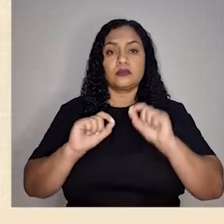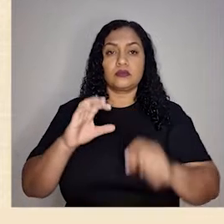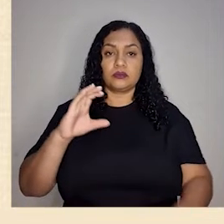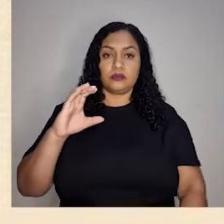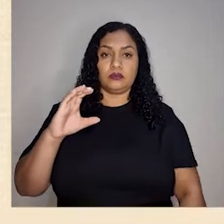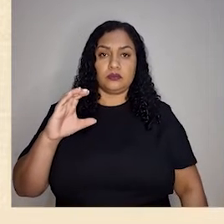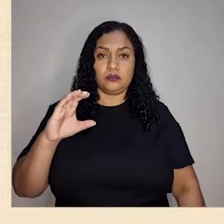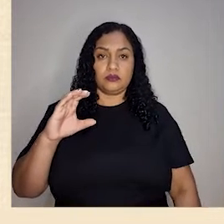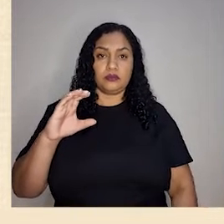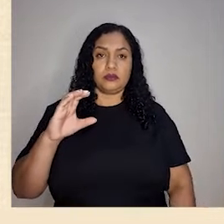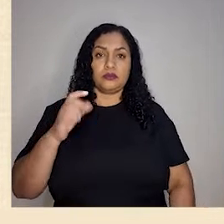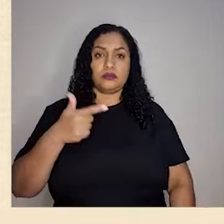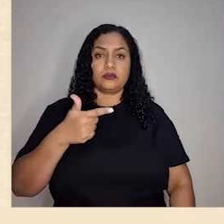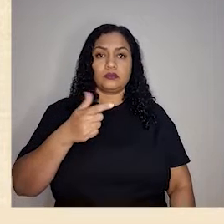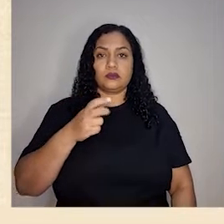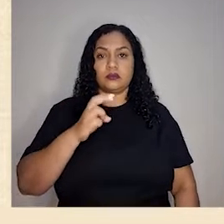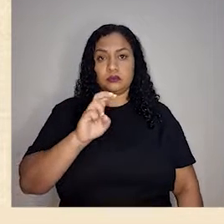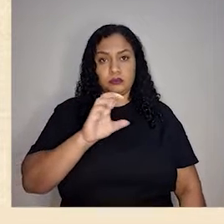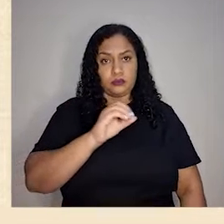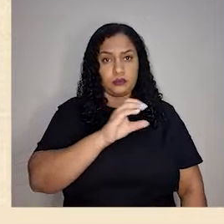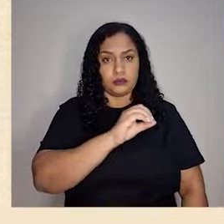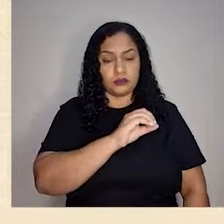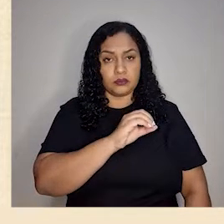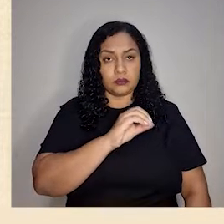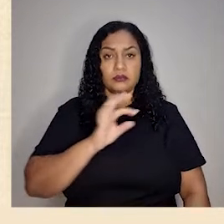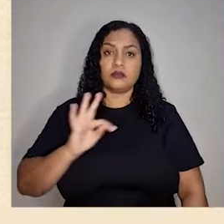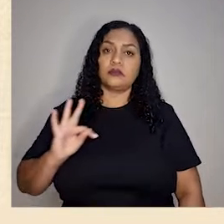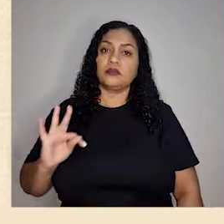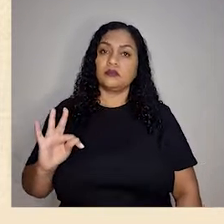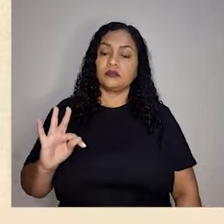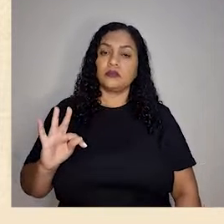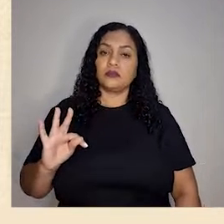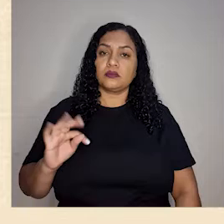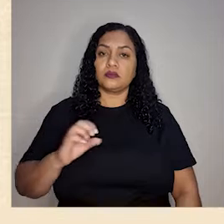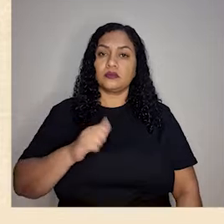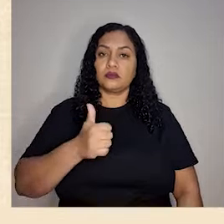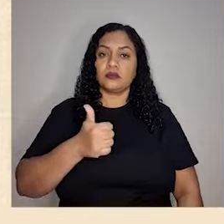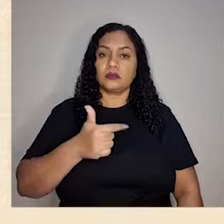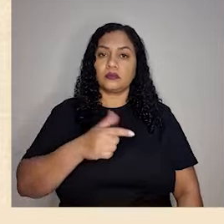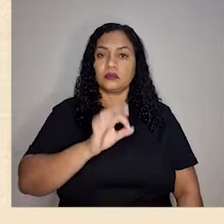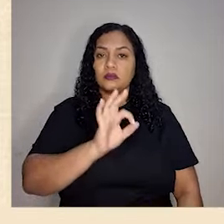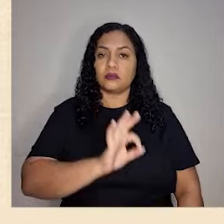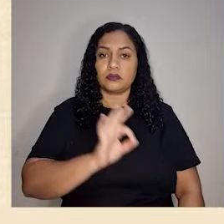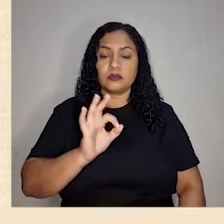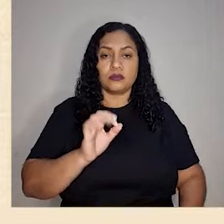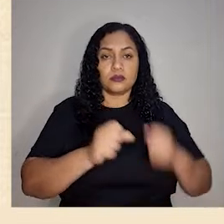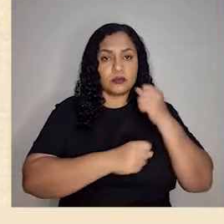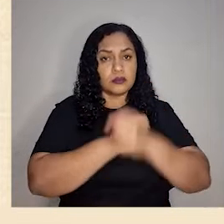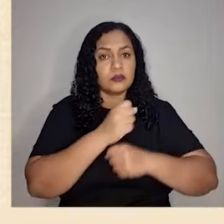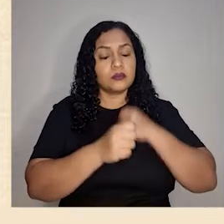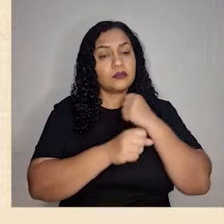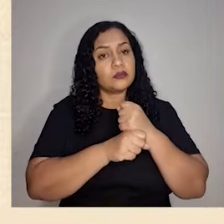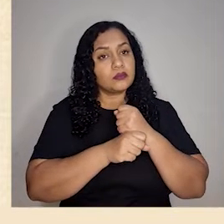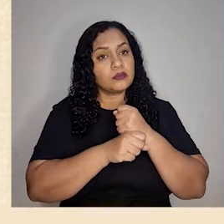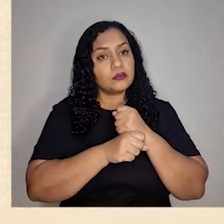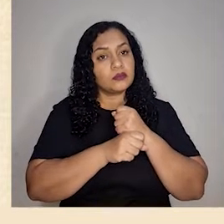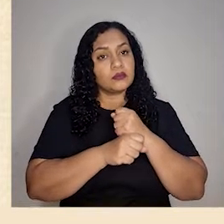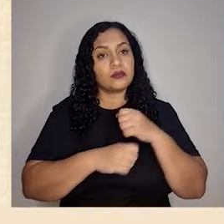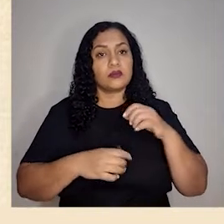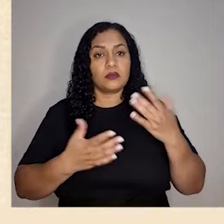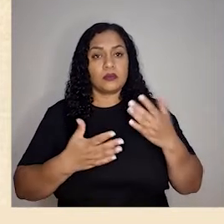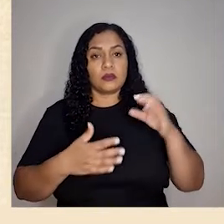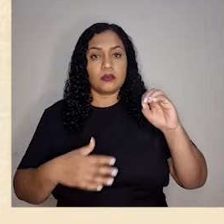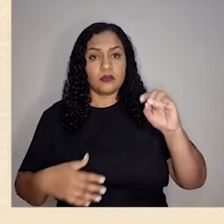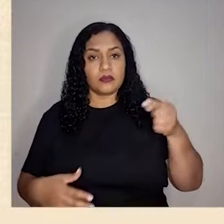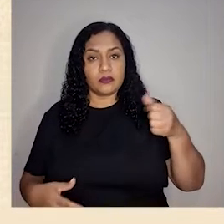o capital de 2.500 a taxa de 12% ao ano que dá 0,12 é o ano